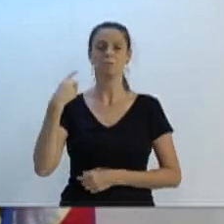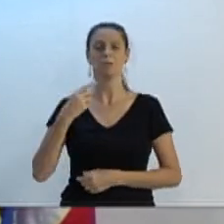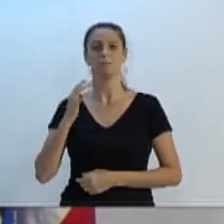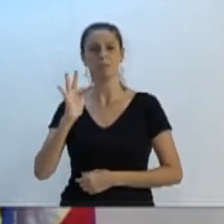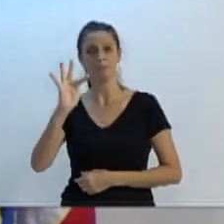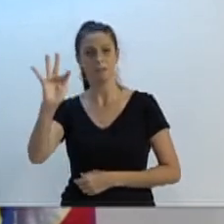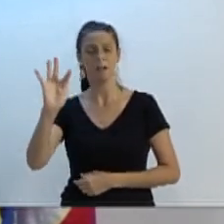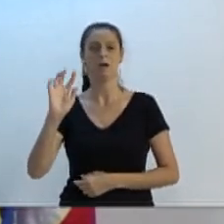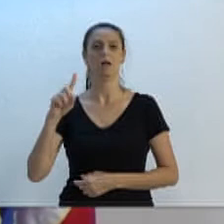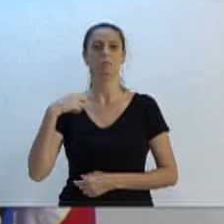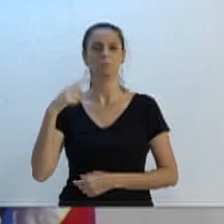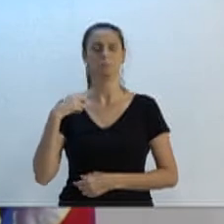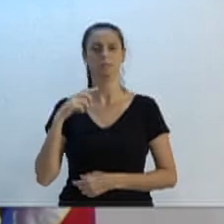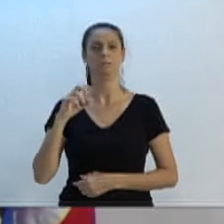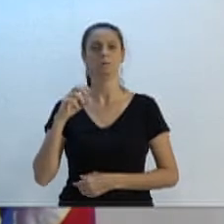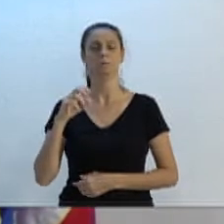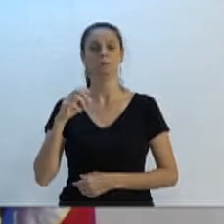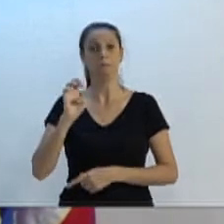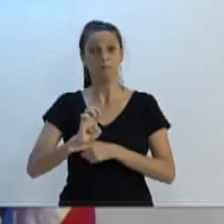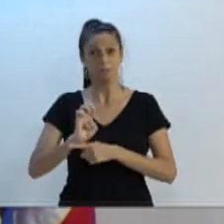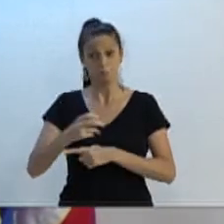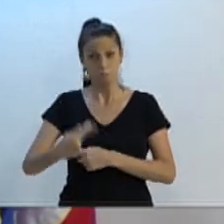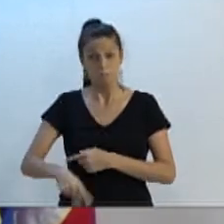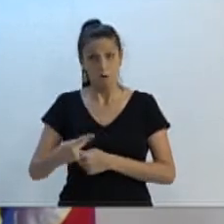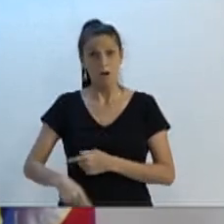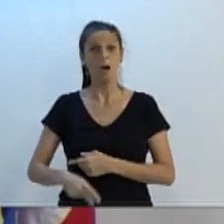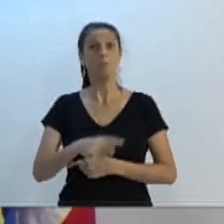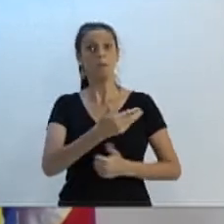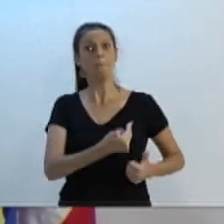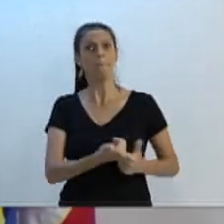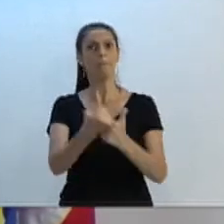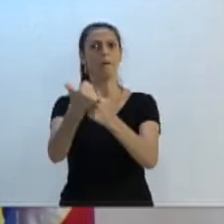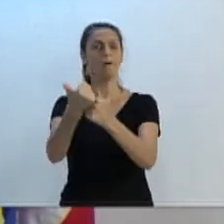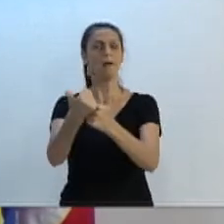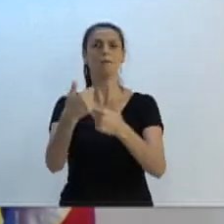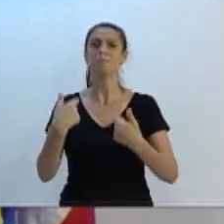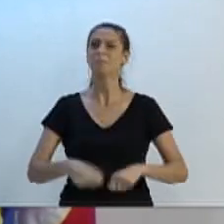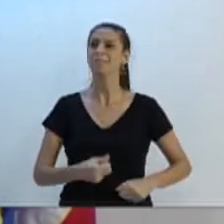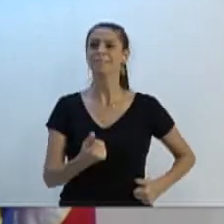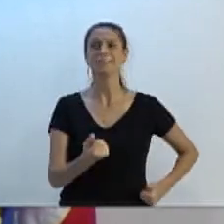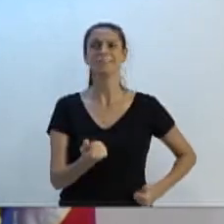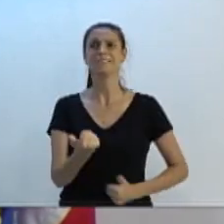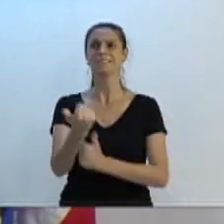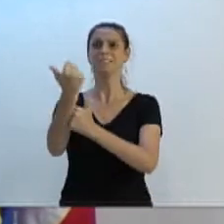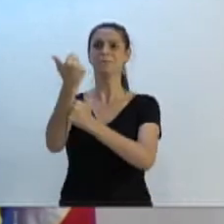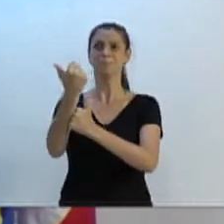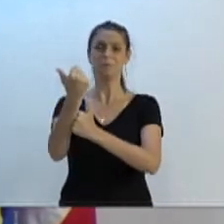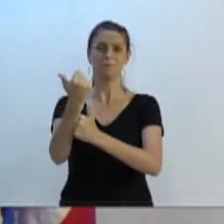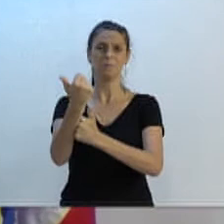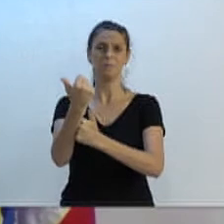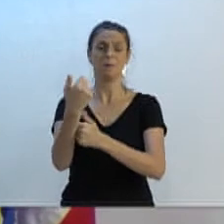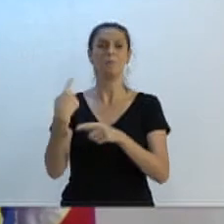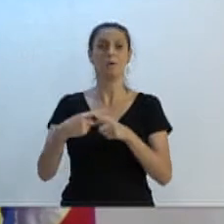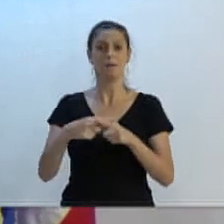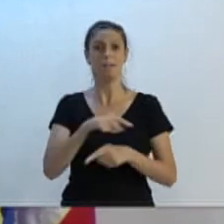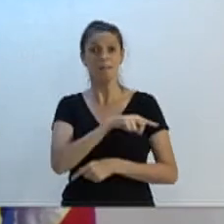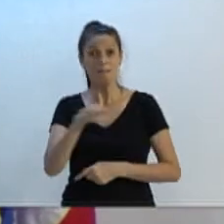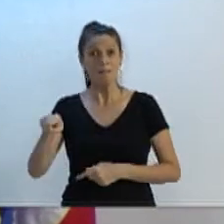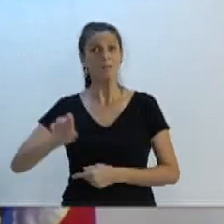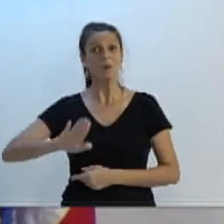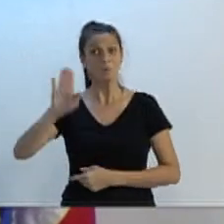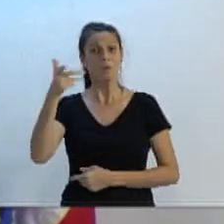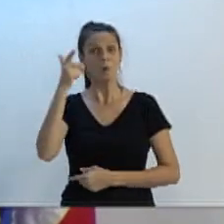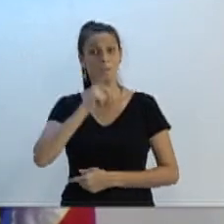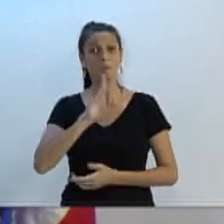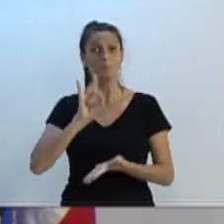deputado estadual aqui da região abraçar essas candidaturas e fazer acontecer fazer com que esses candidatos cheguem